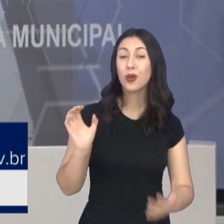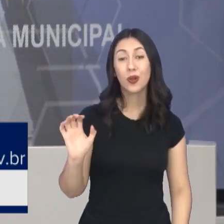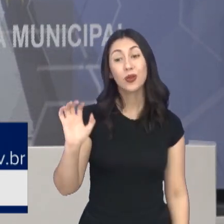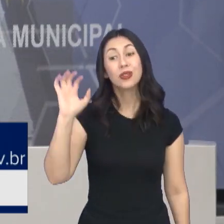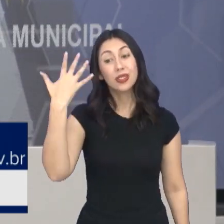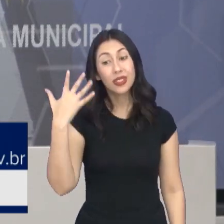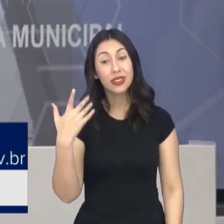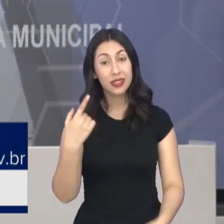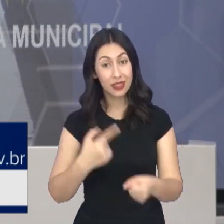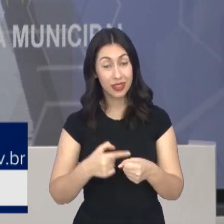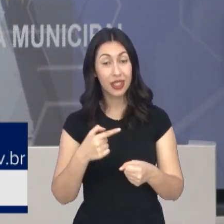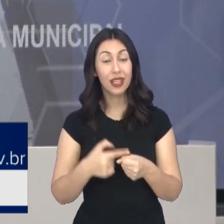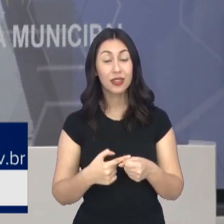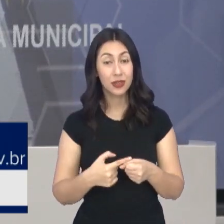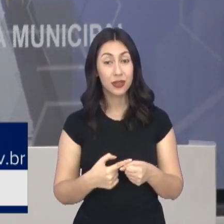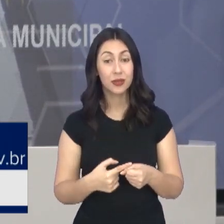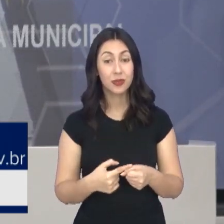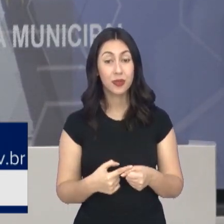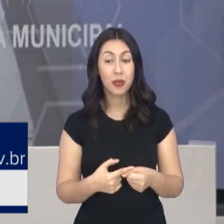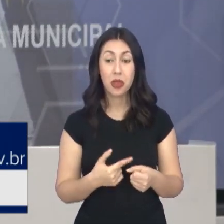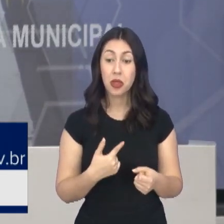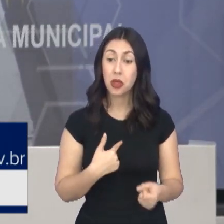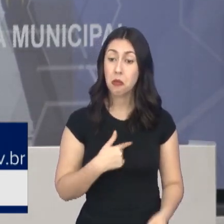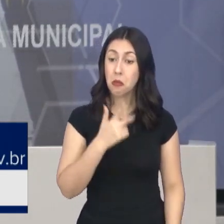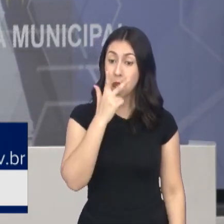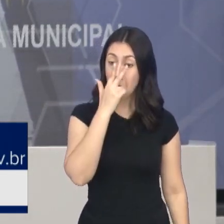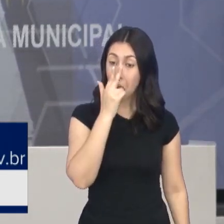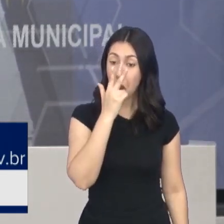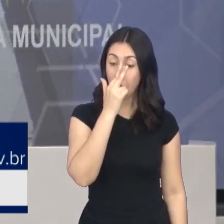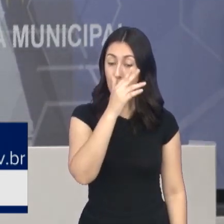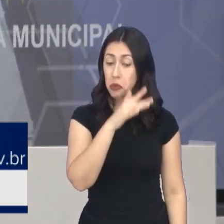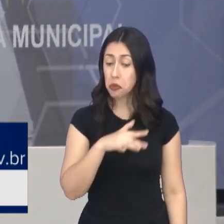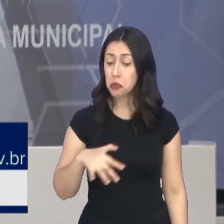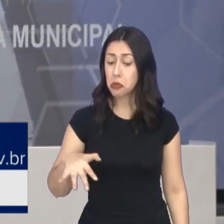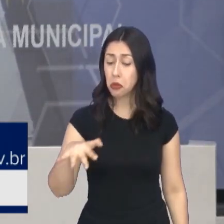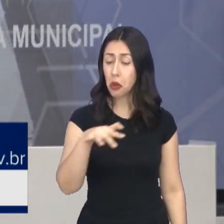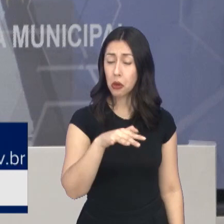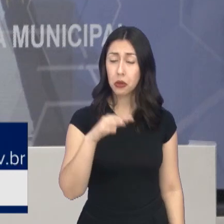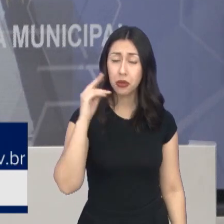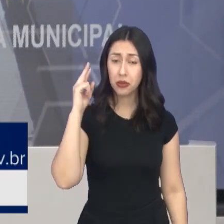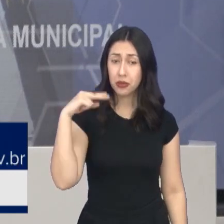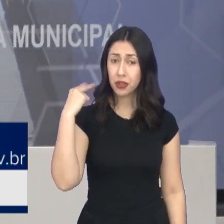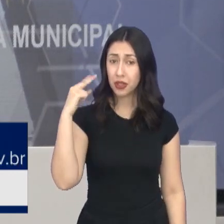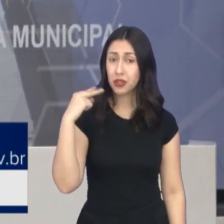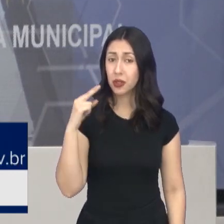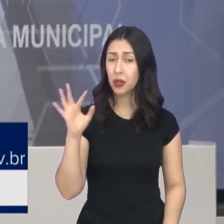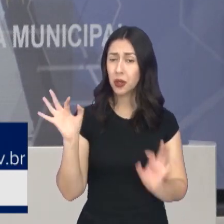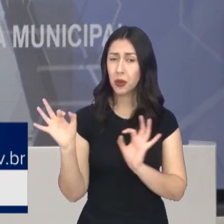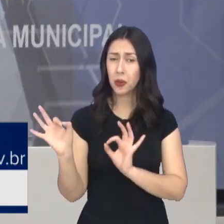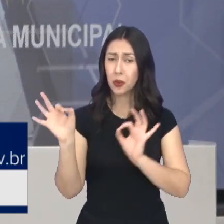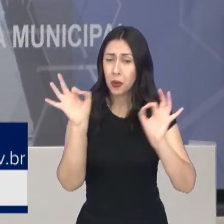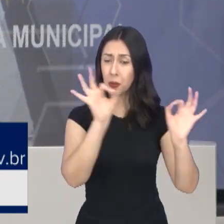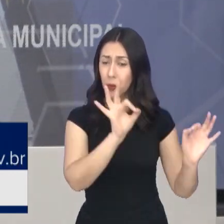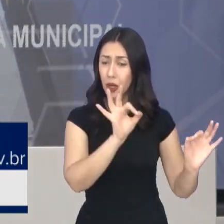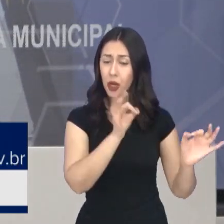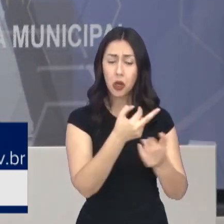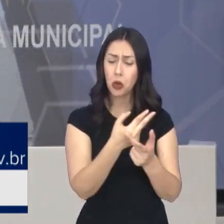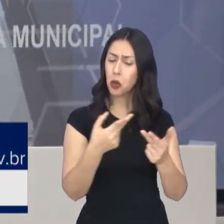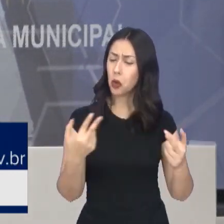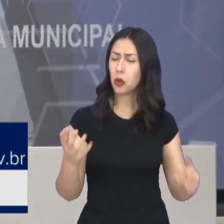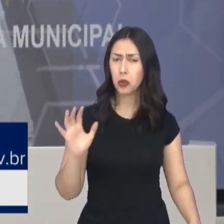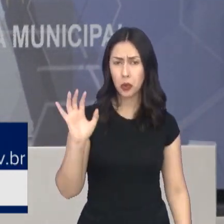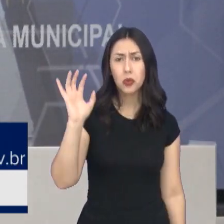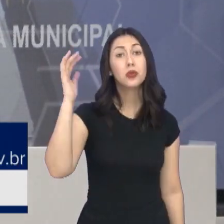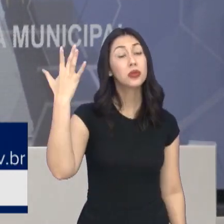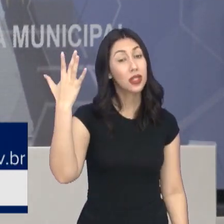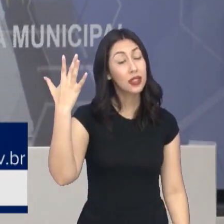na cidade. Eu creio que todo vereador, ele acompanha tudo o que acontece na